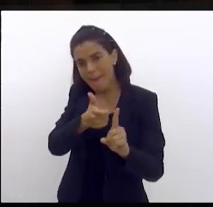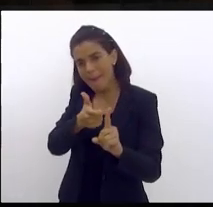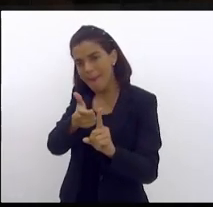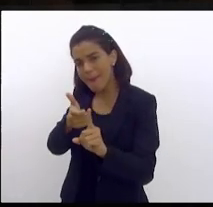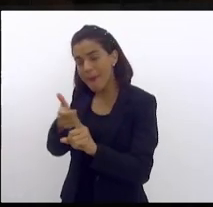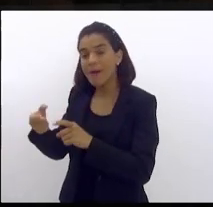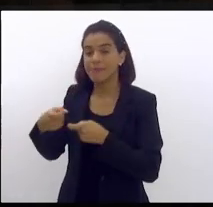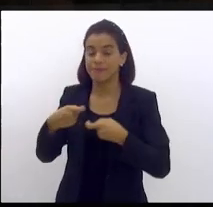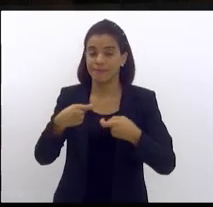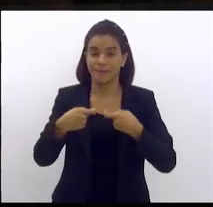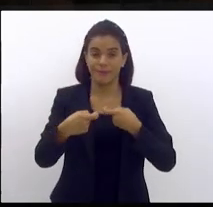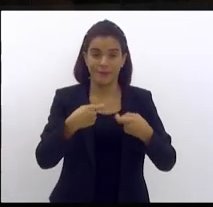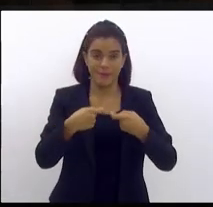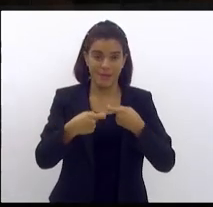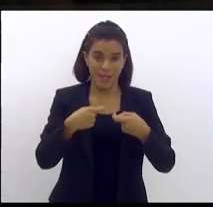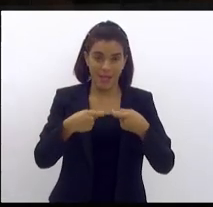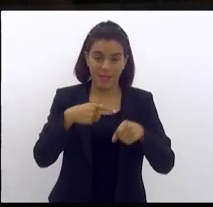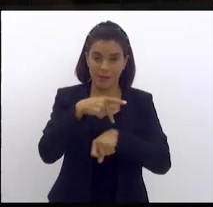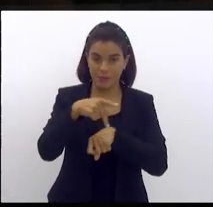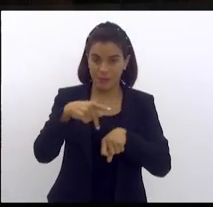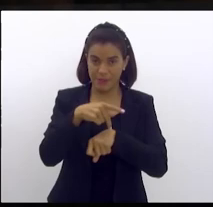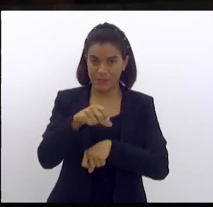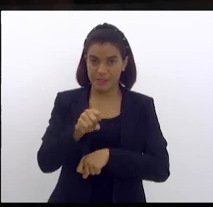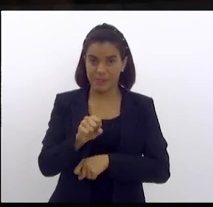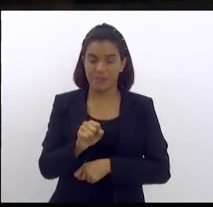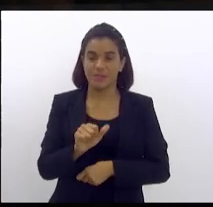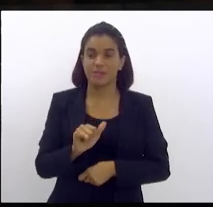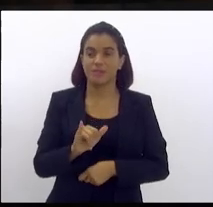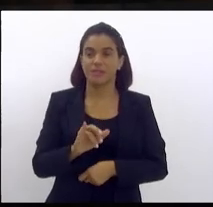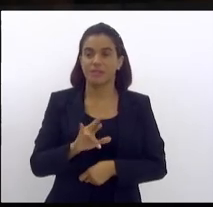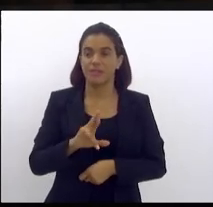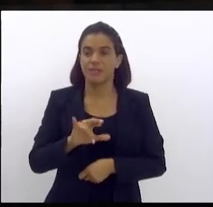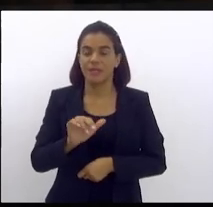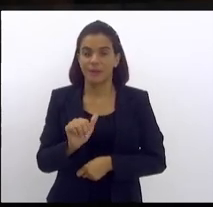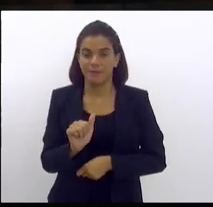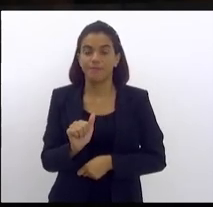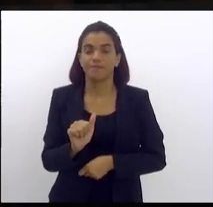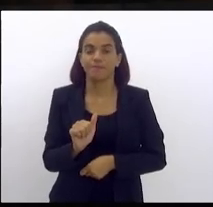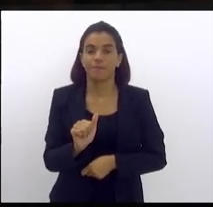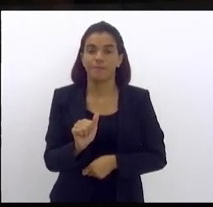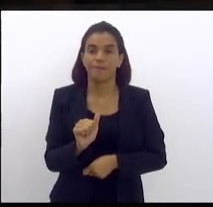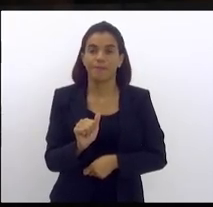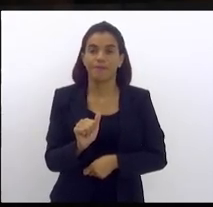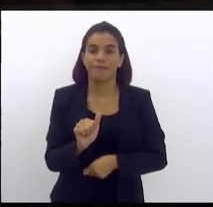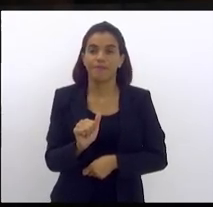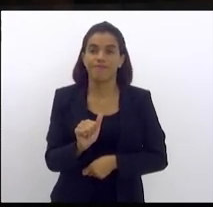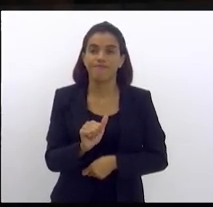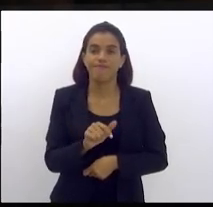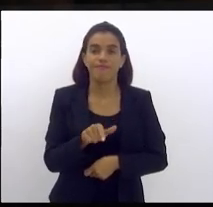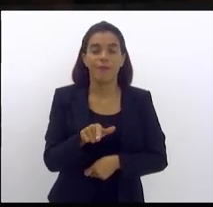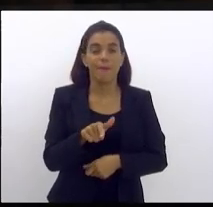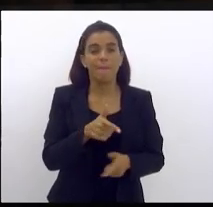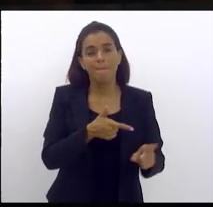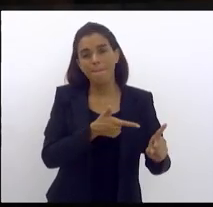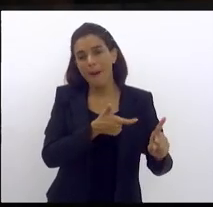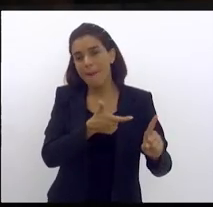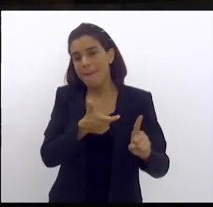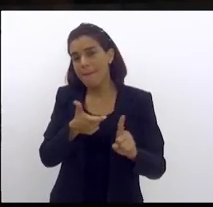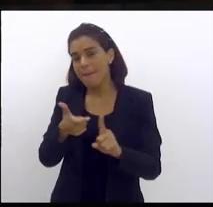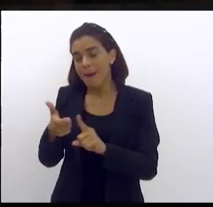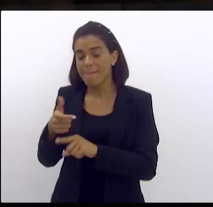civil da Síria as milícias libanesas mataram